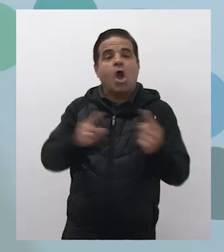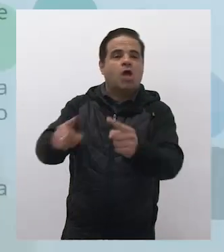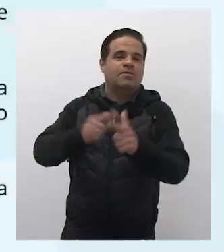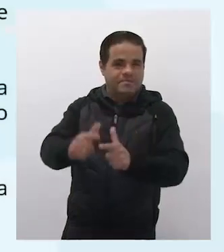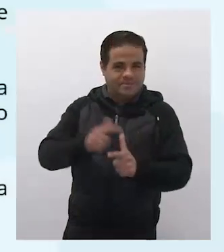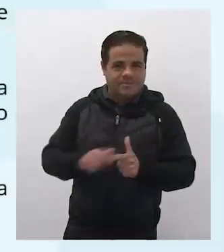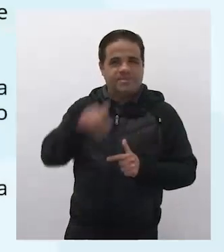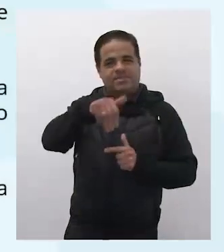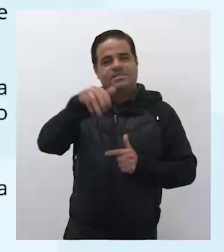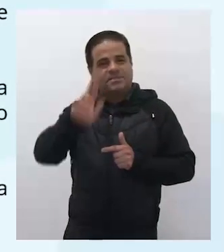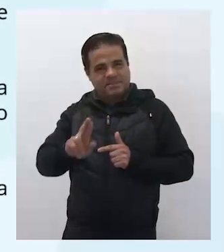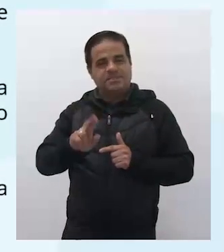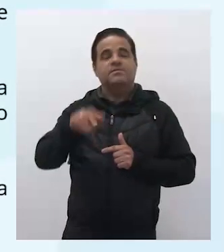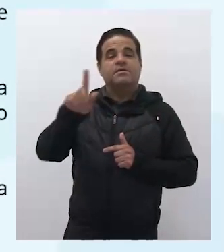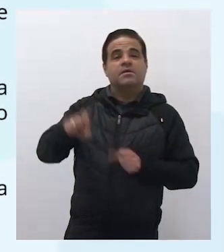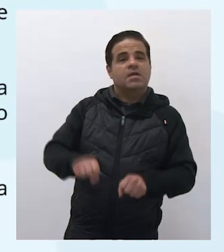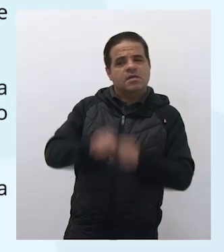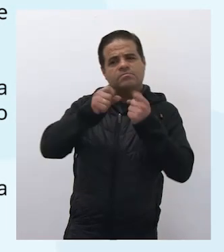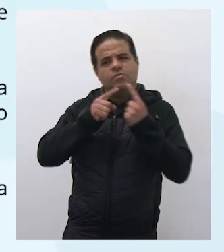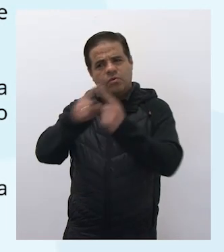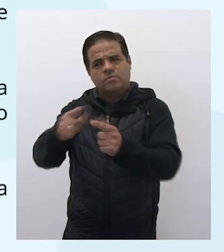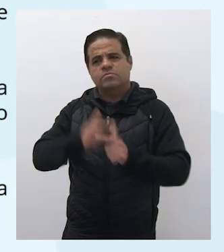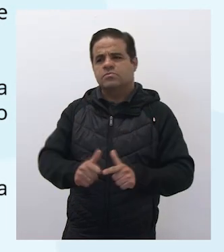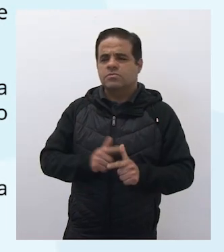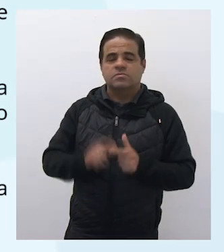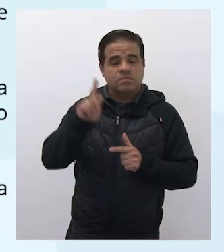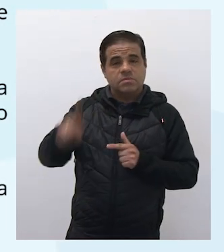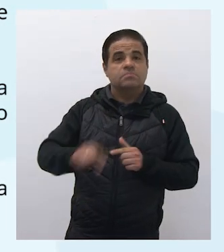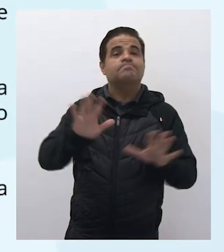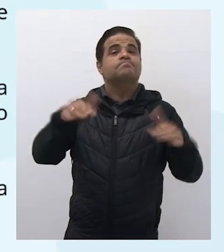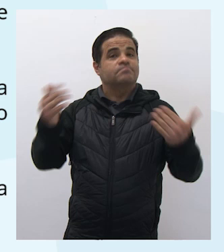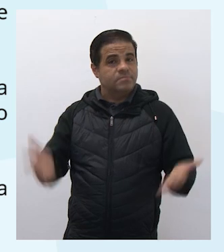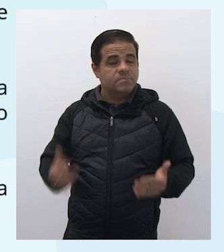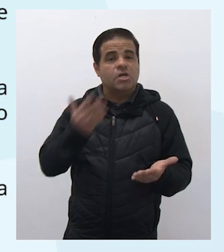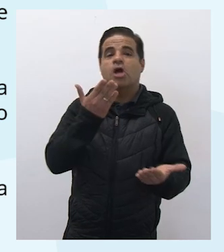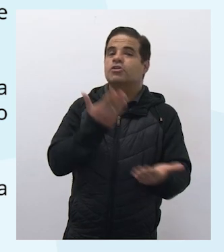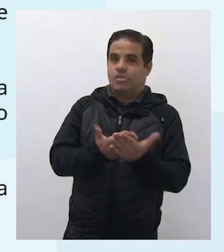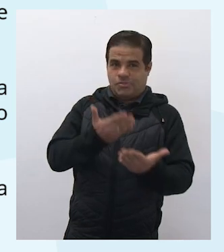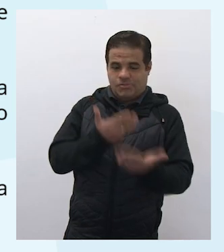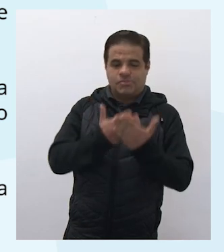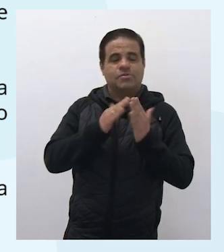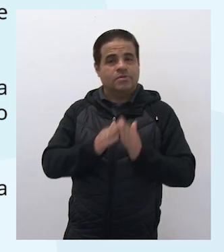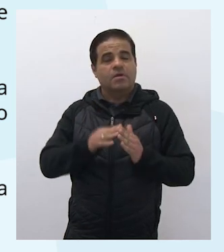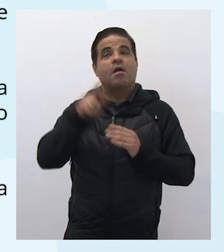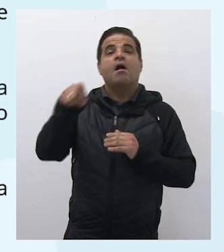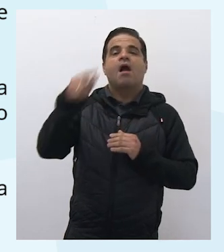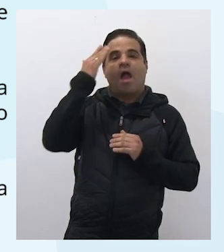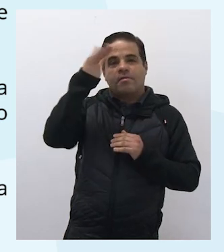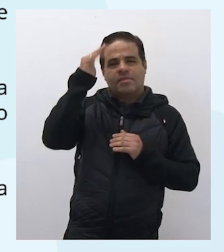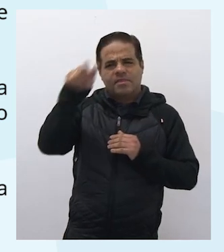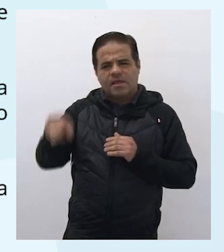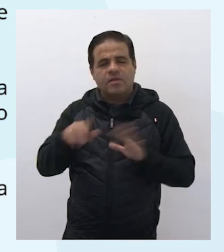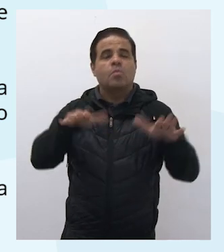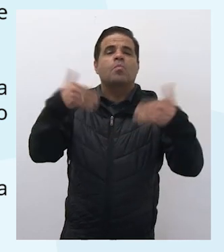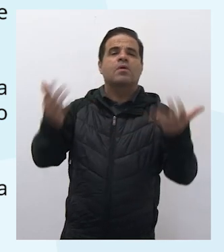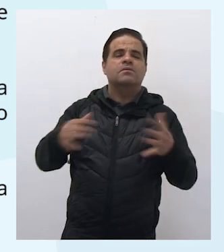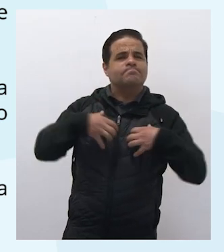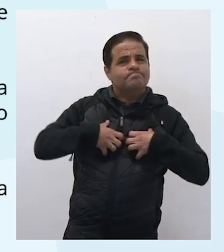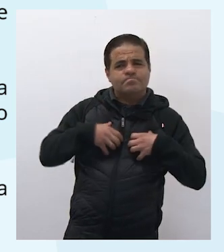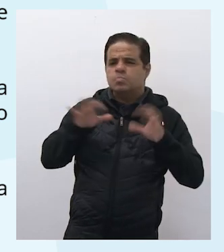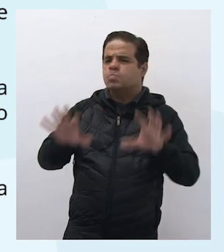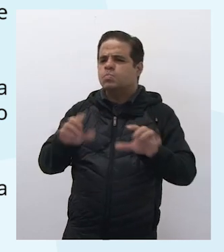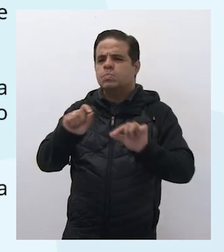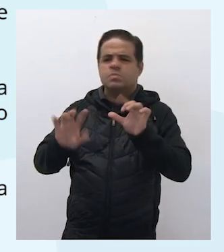Para o MMR, a gente vai chamar de quebrando o problema, que é quando a escola vai entender exatamente quais são esses